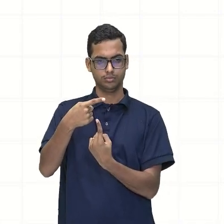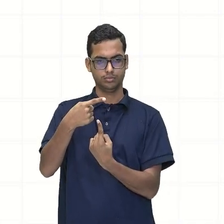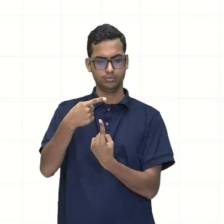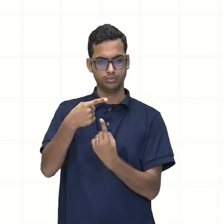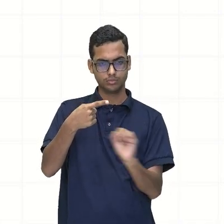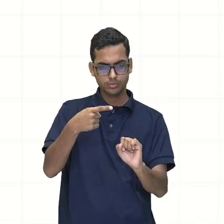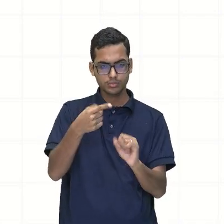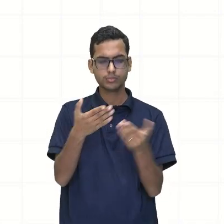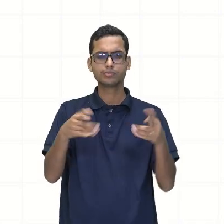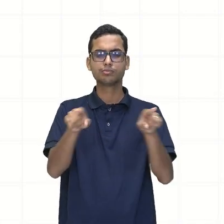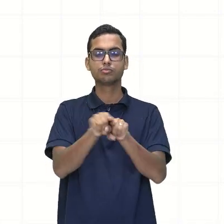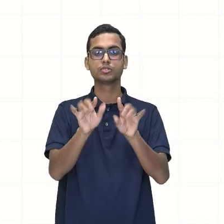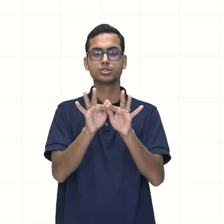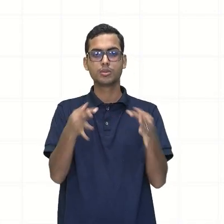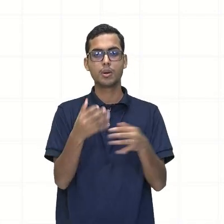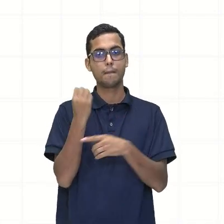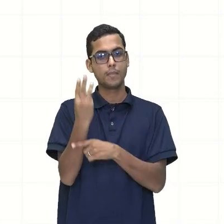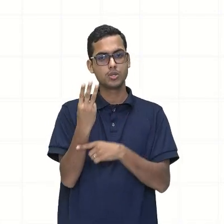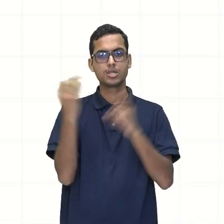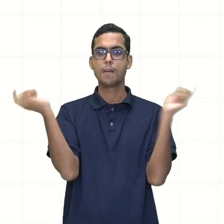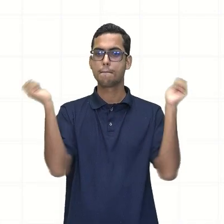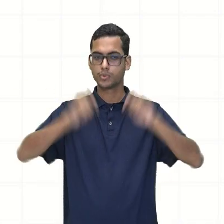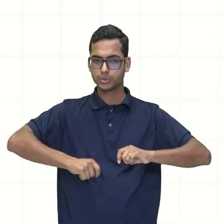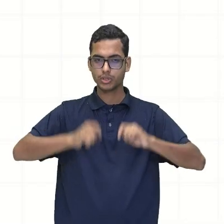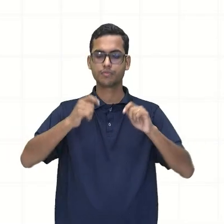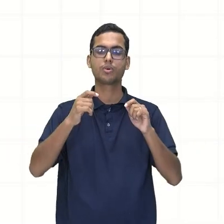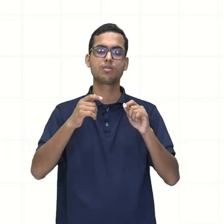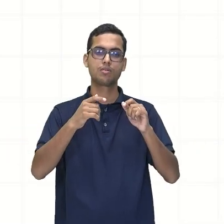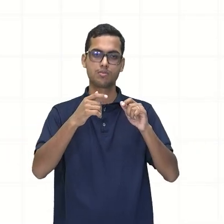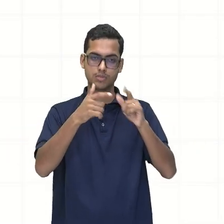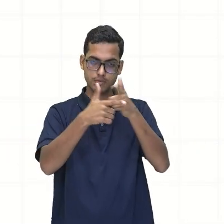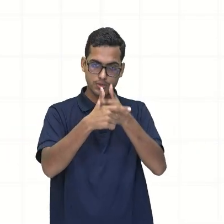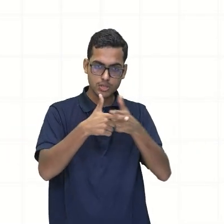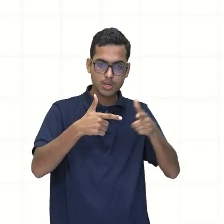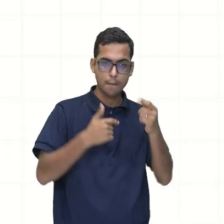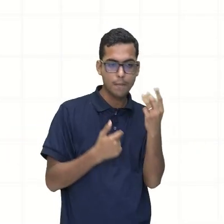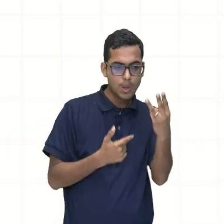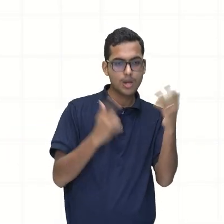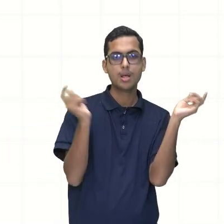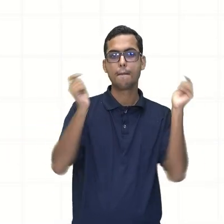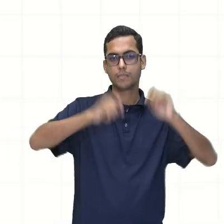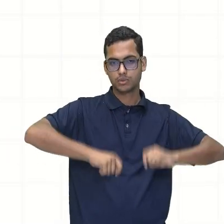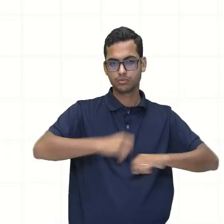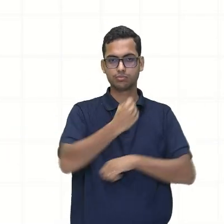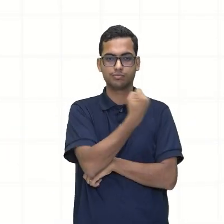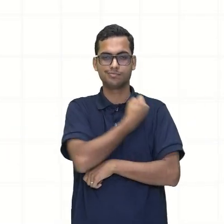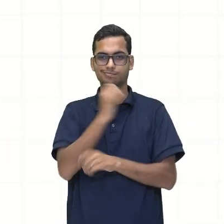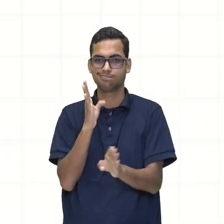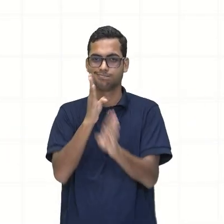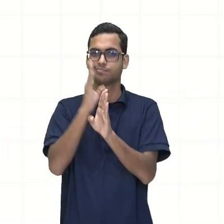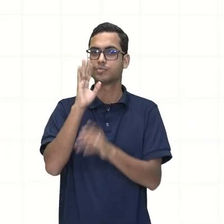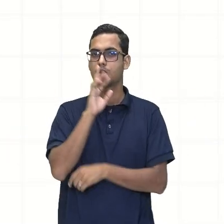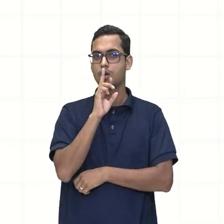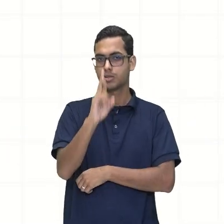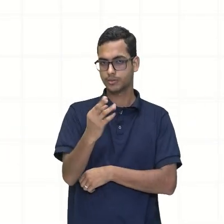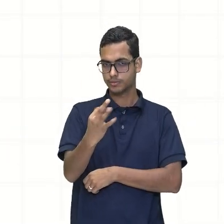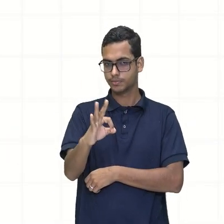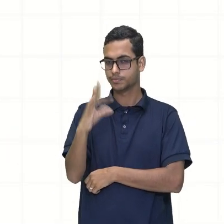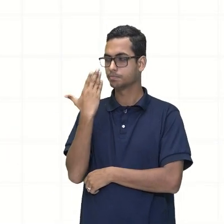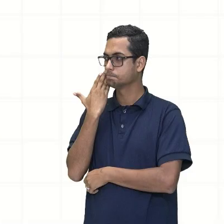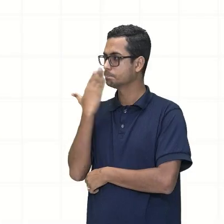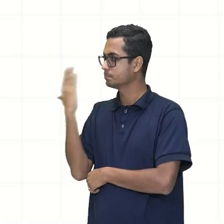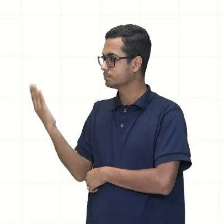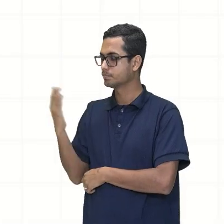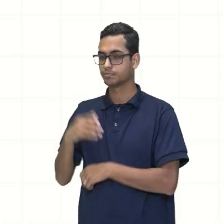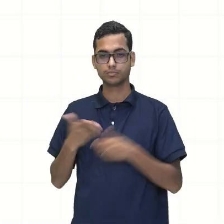Porque eu já sei que por 3 vai ser possível, né? Se não fosse, eu ia ter que encontrar um número aí possível, né? E aí,